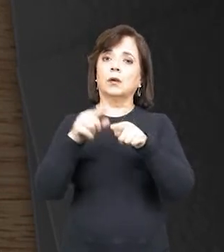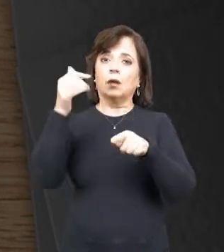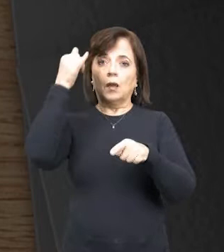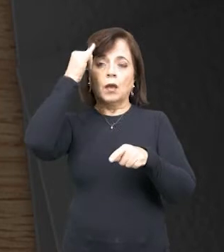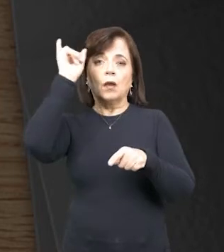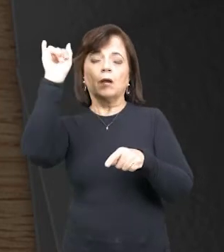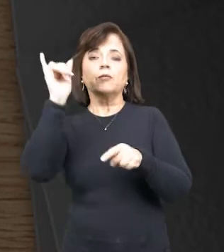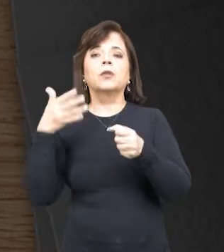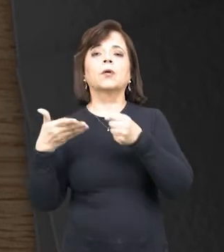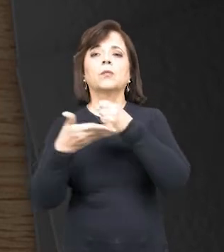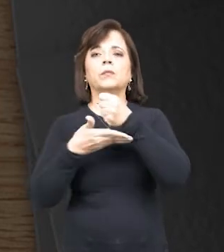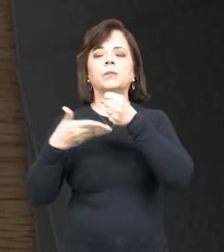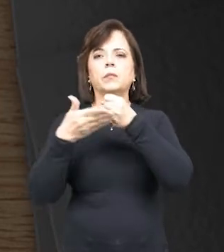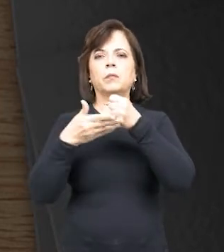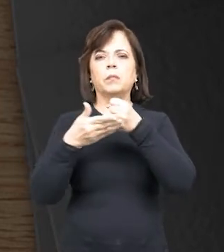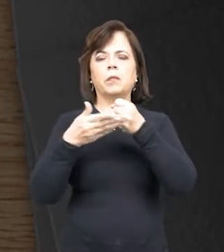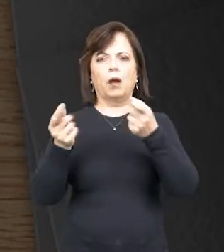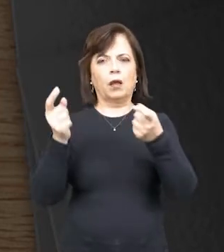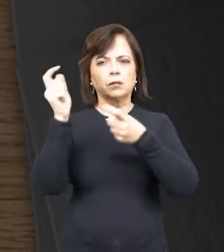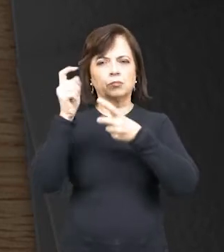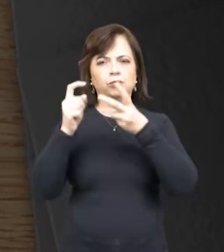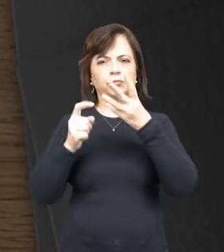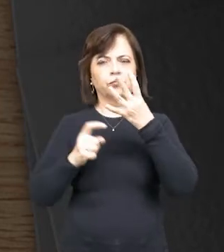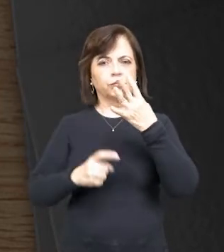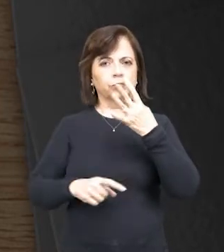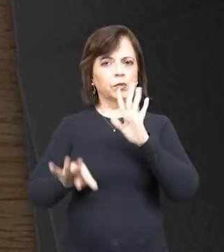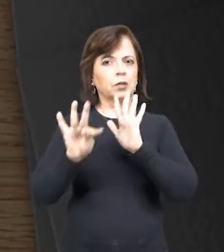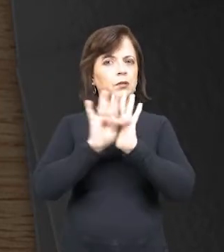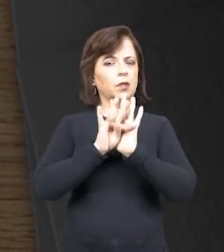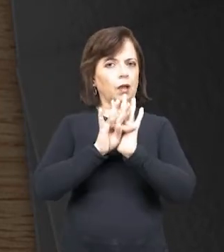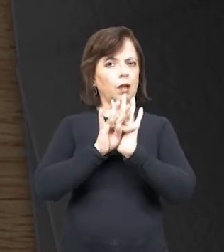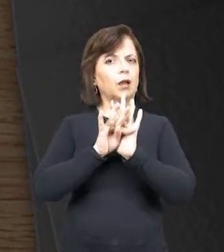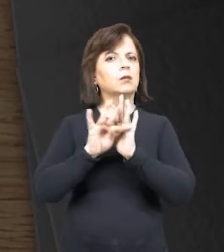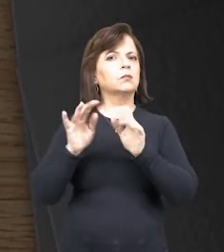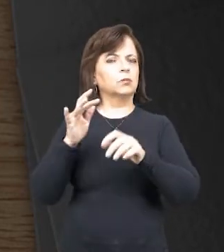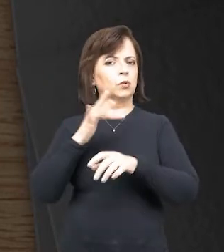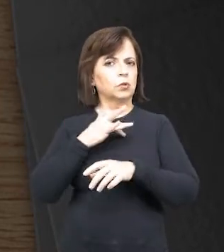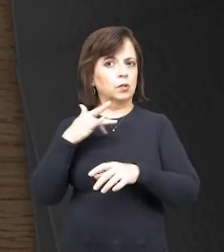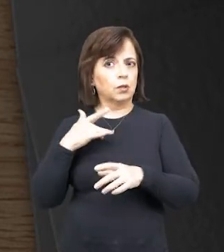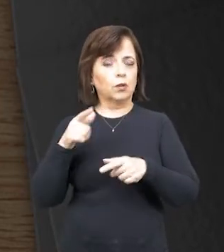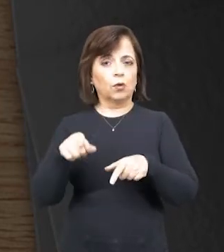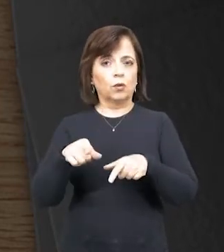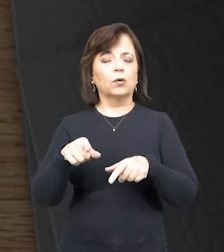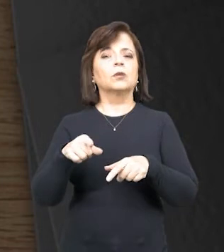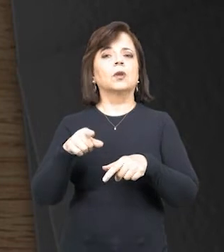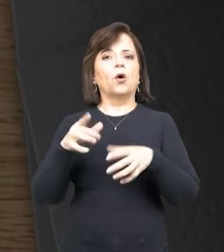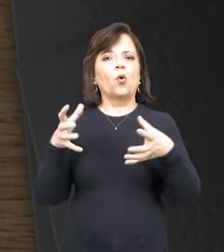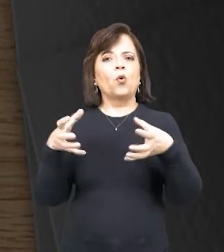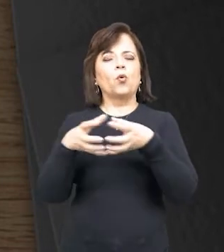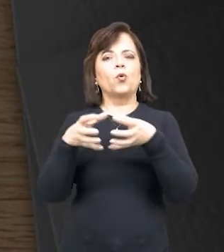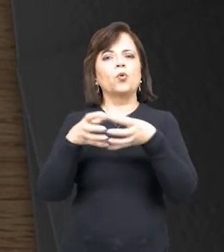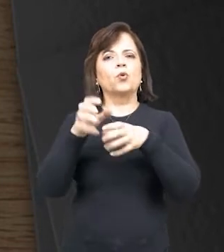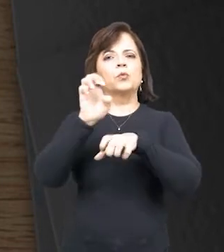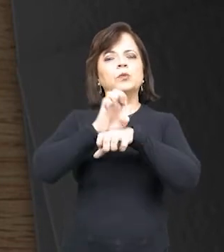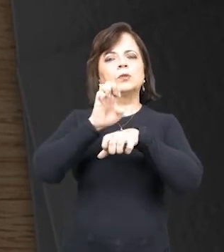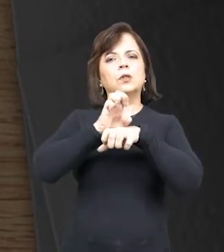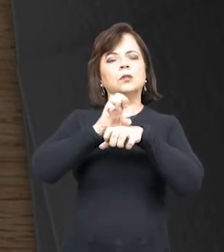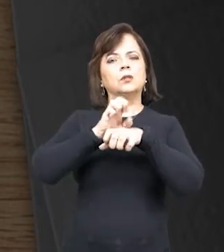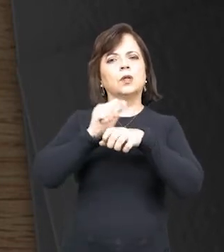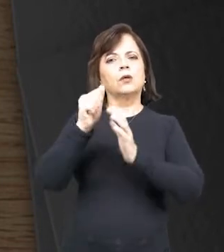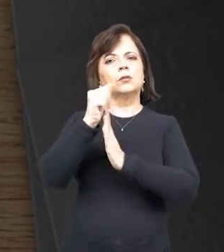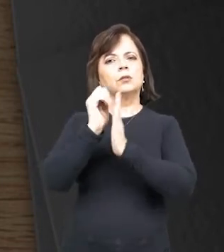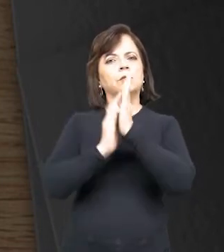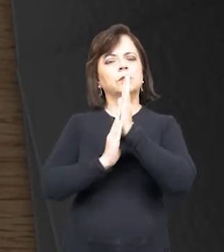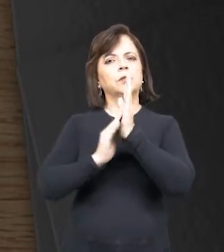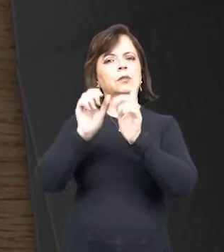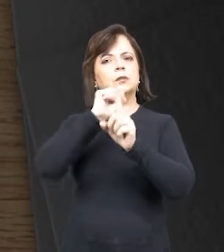também com fundamento em critérios técnicos epidemiológicos exarados pelo Comitê Científico Estadual de